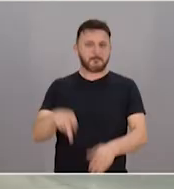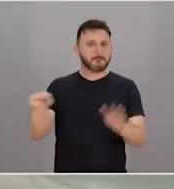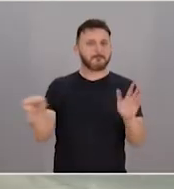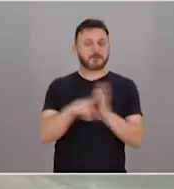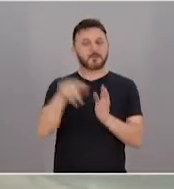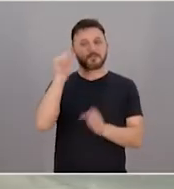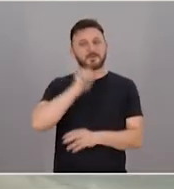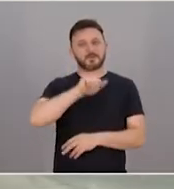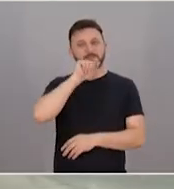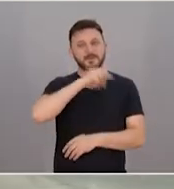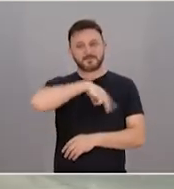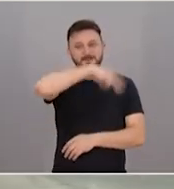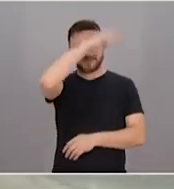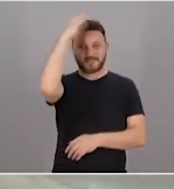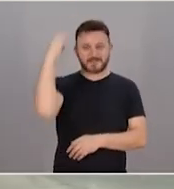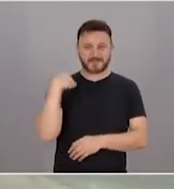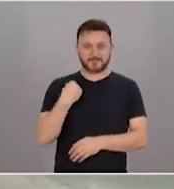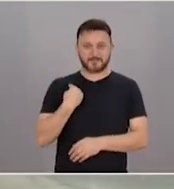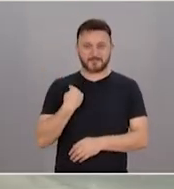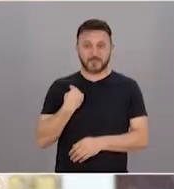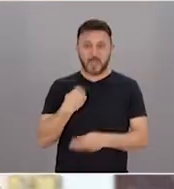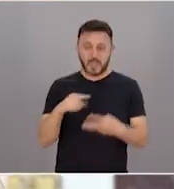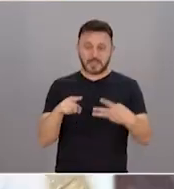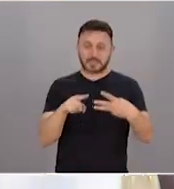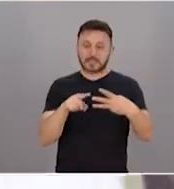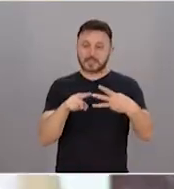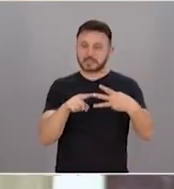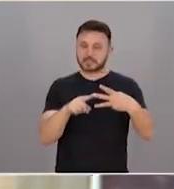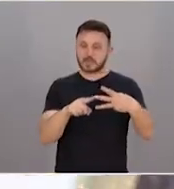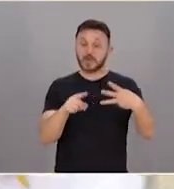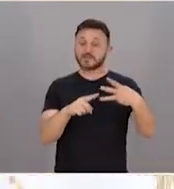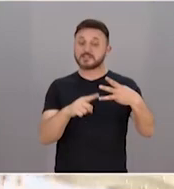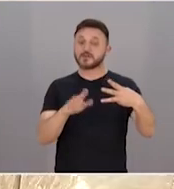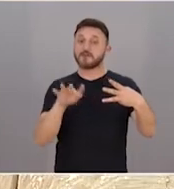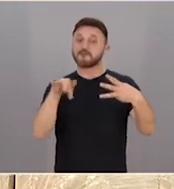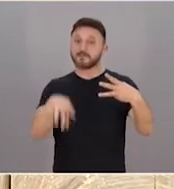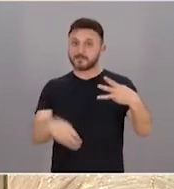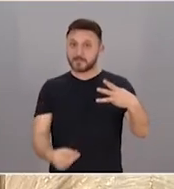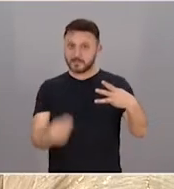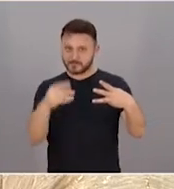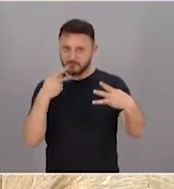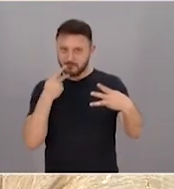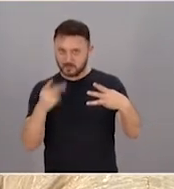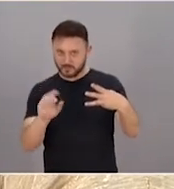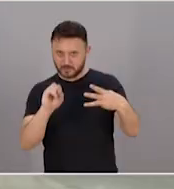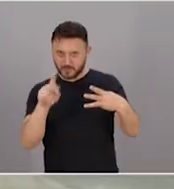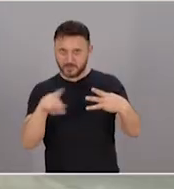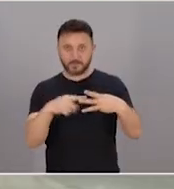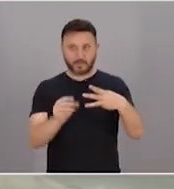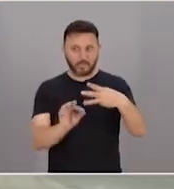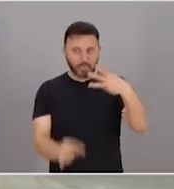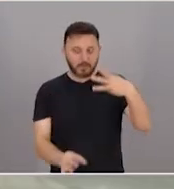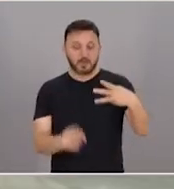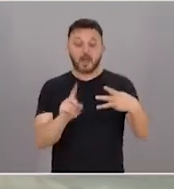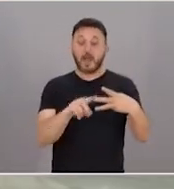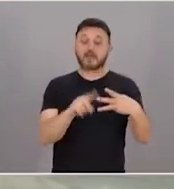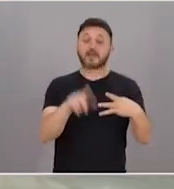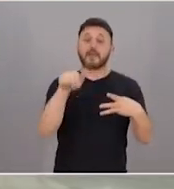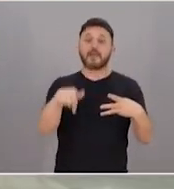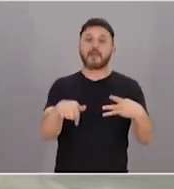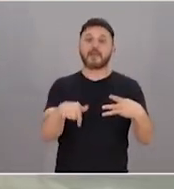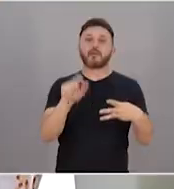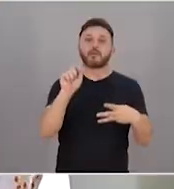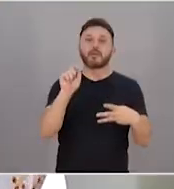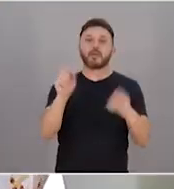segundo ponto, o Papa Francisco vem nos dizer algo que diz respeito a todos nós: a verdade